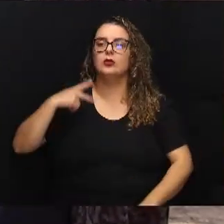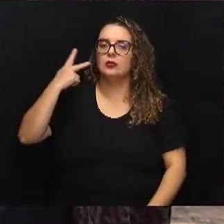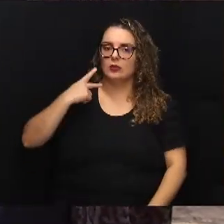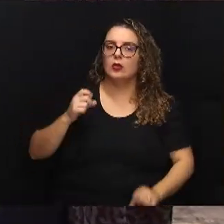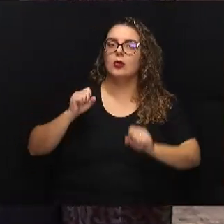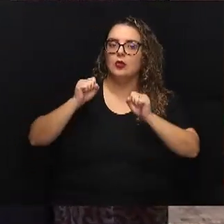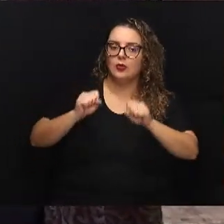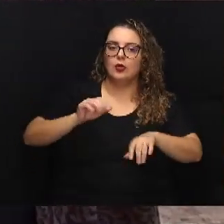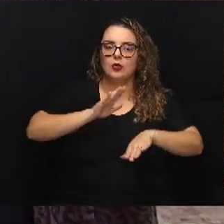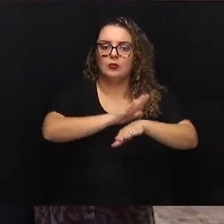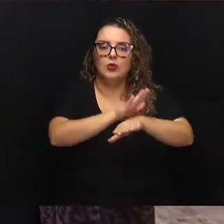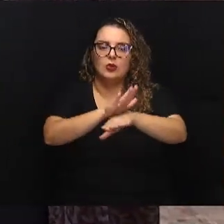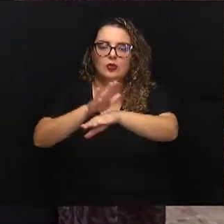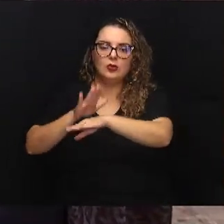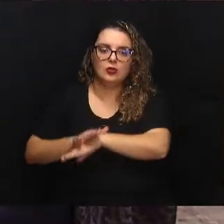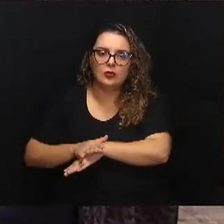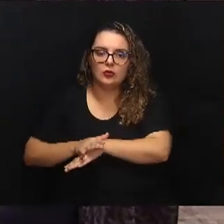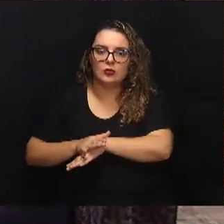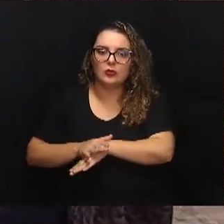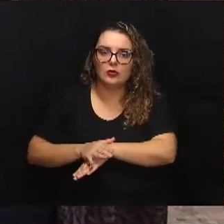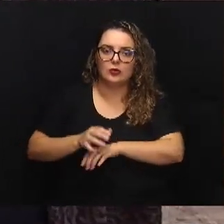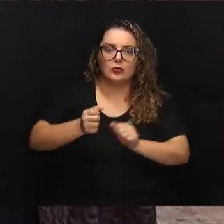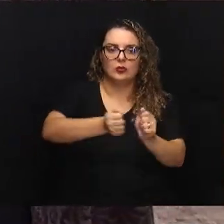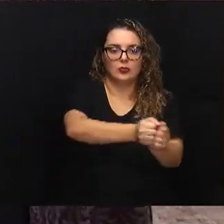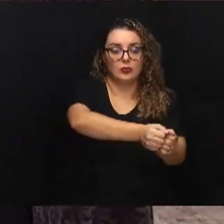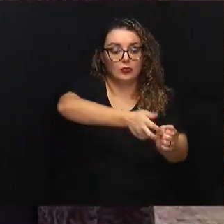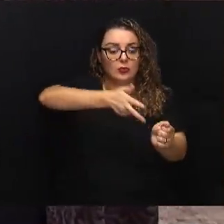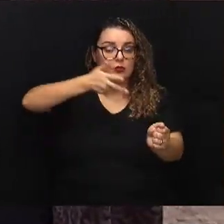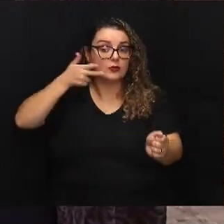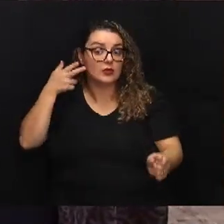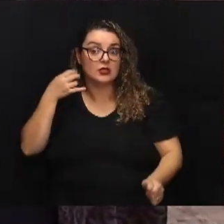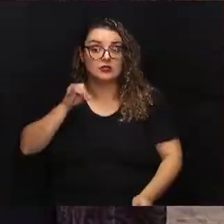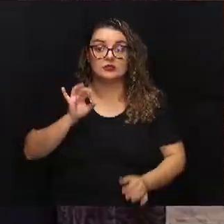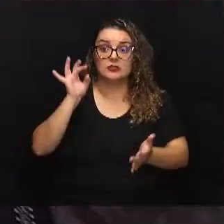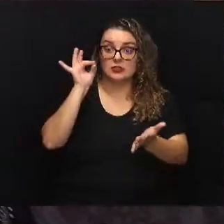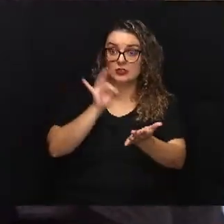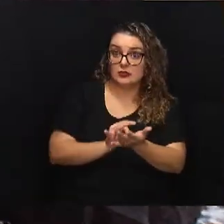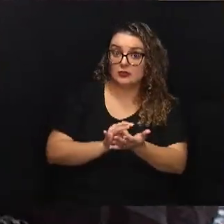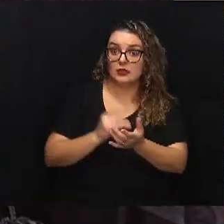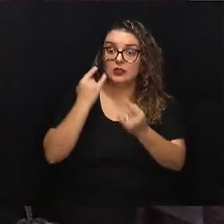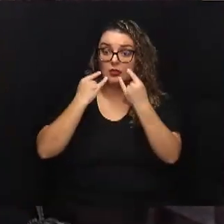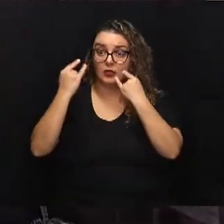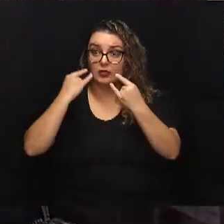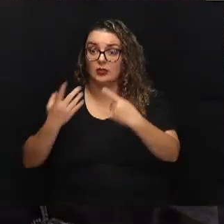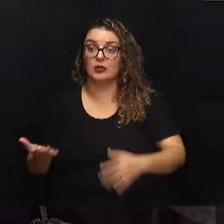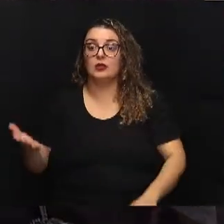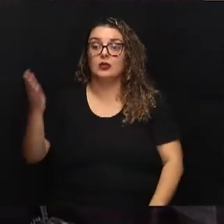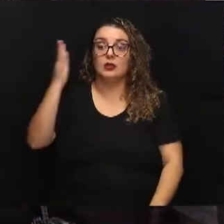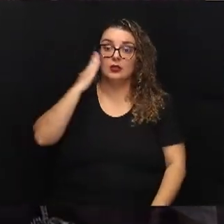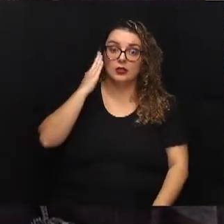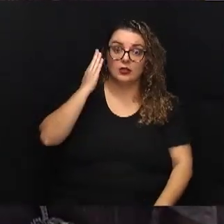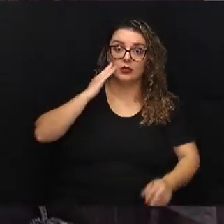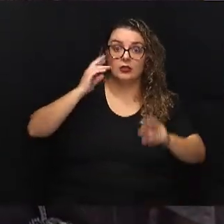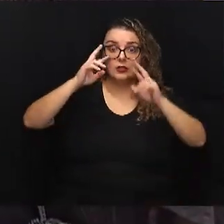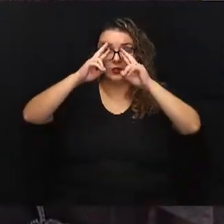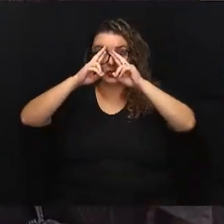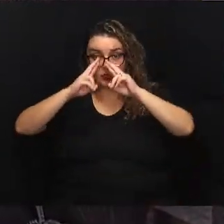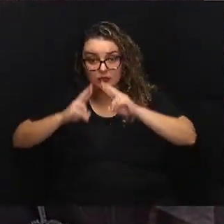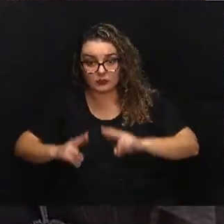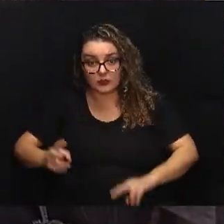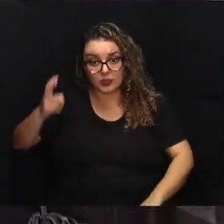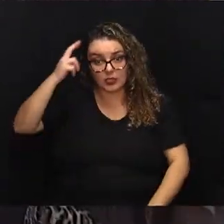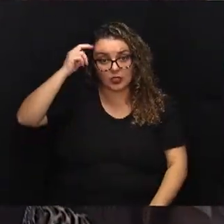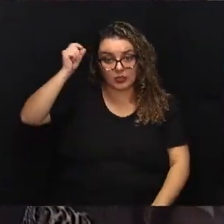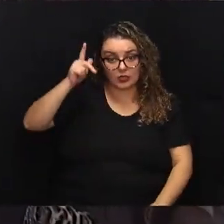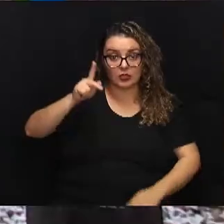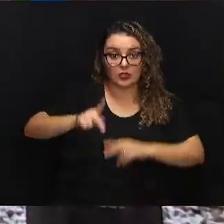podem contribuir com a causa indígena se realmente estiverem interessadas em entender e respeitar a cultura dos